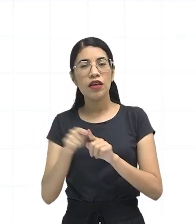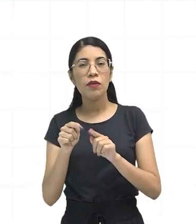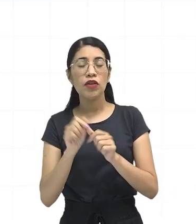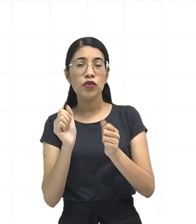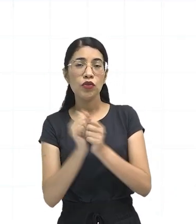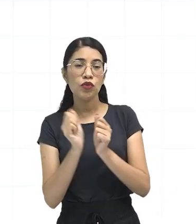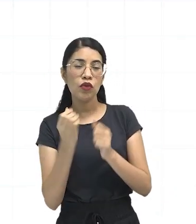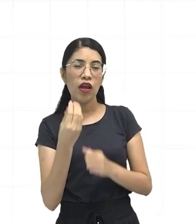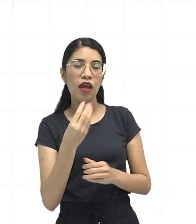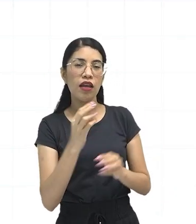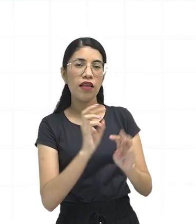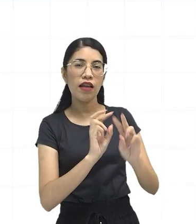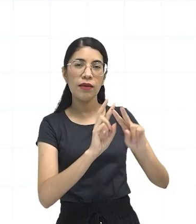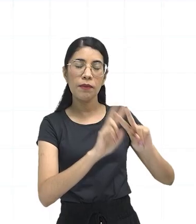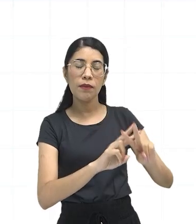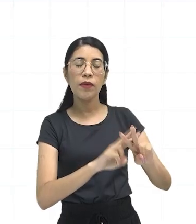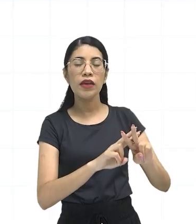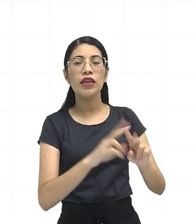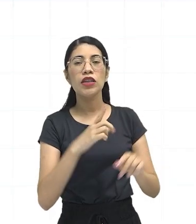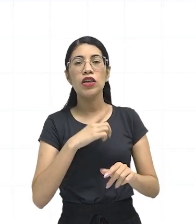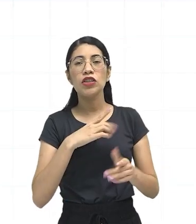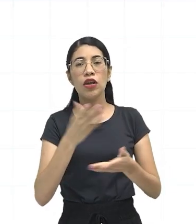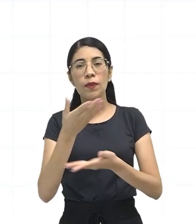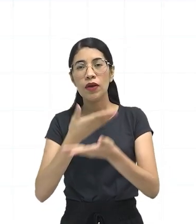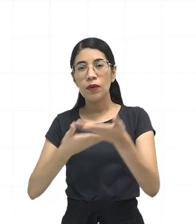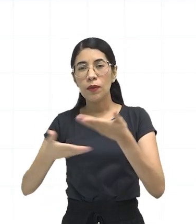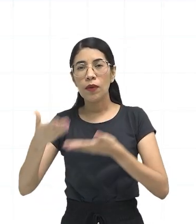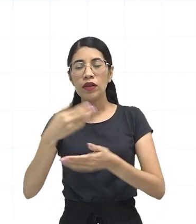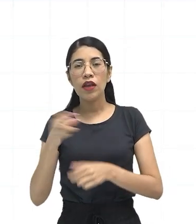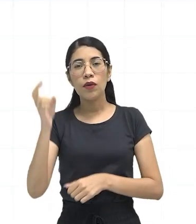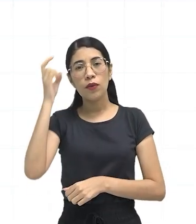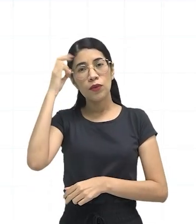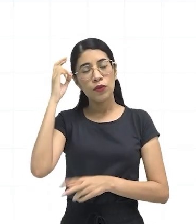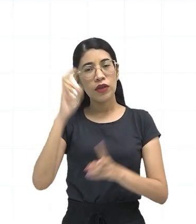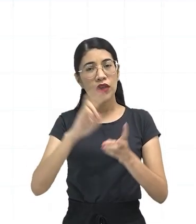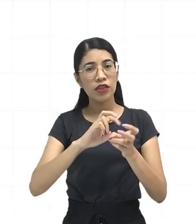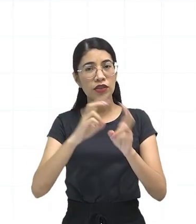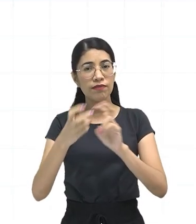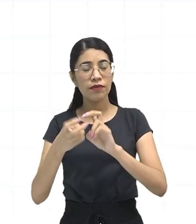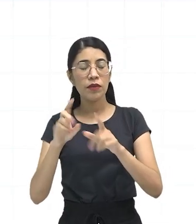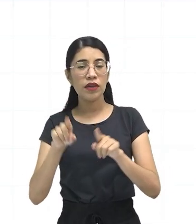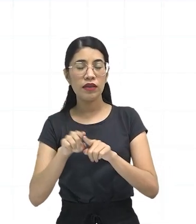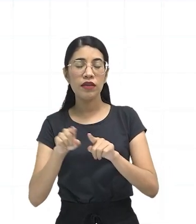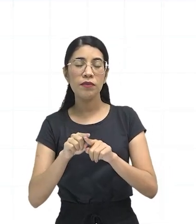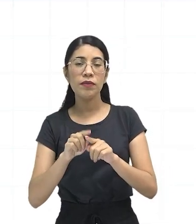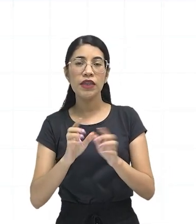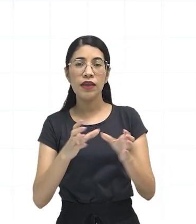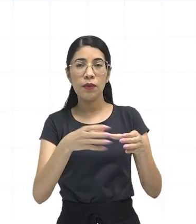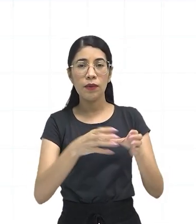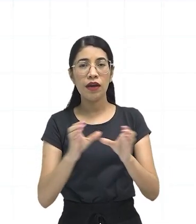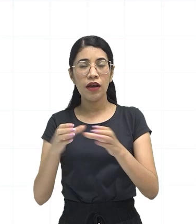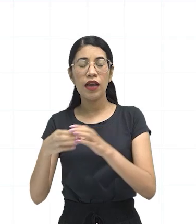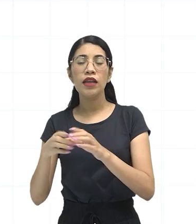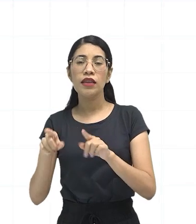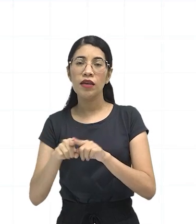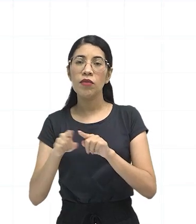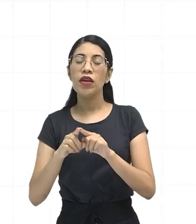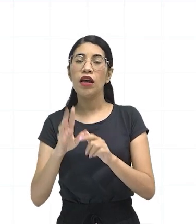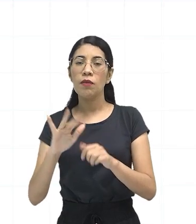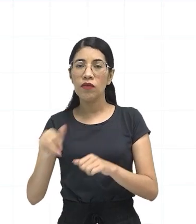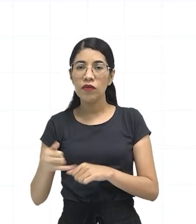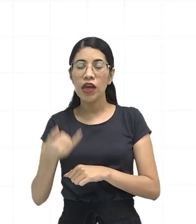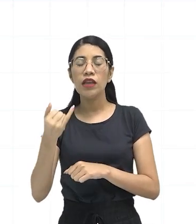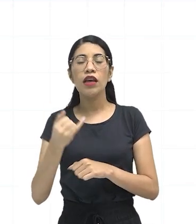senzalas quando passou a existir um intercâmbio cultural de lutas tribais e passou a ser uma arma